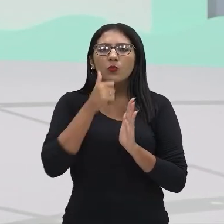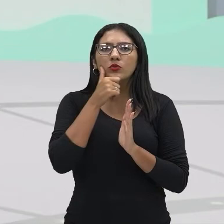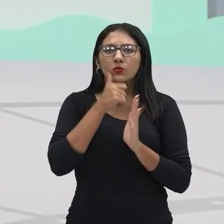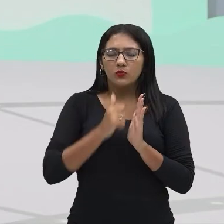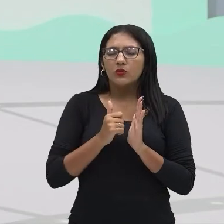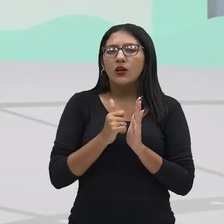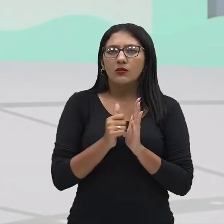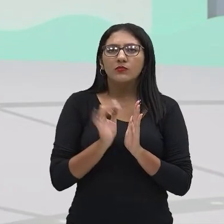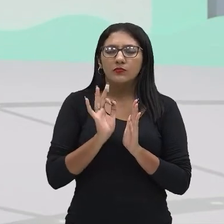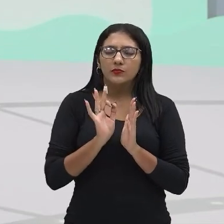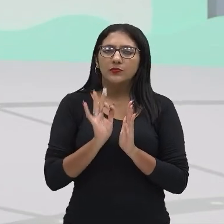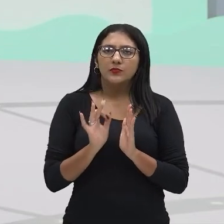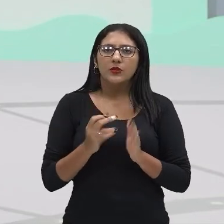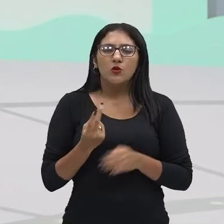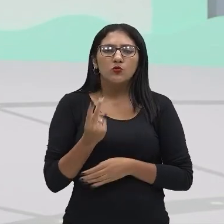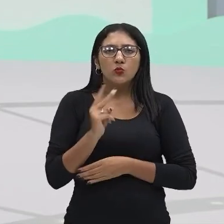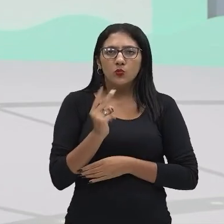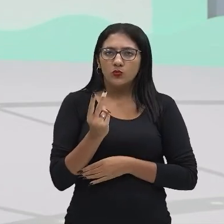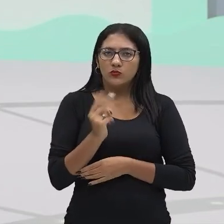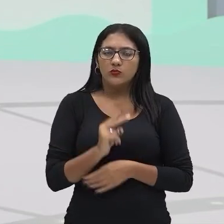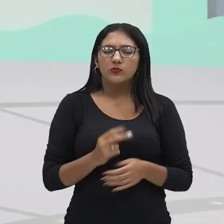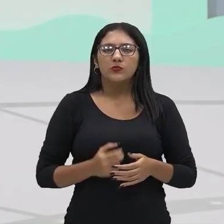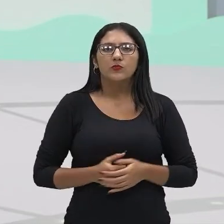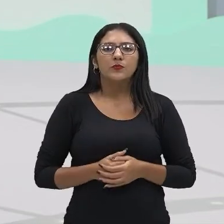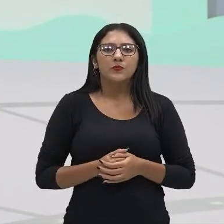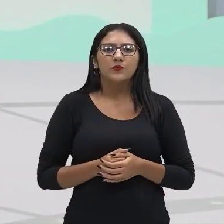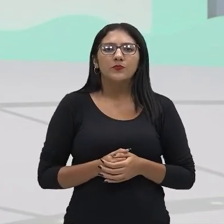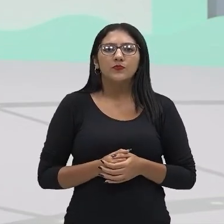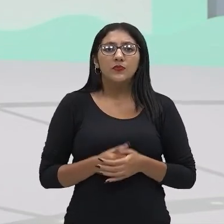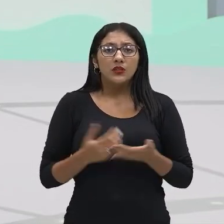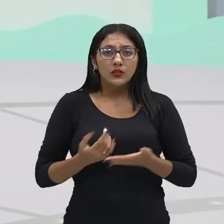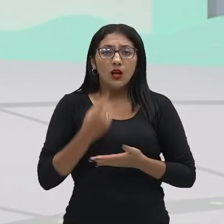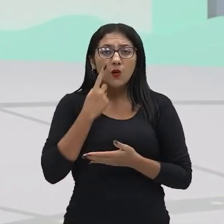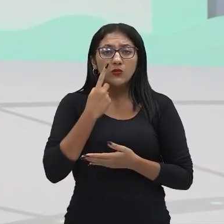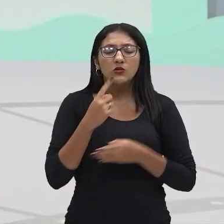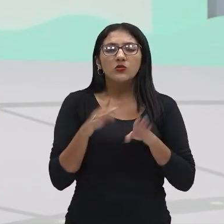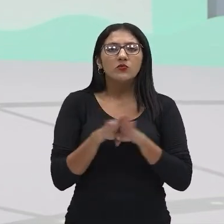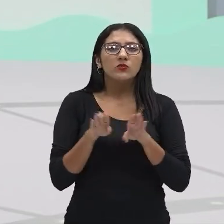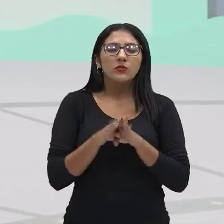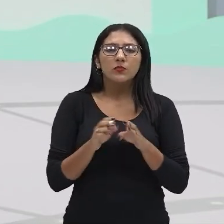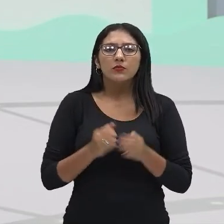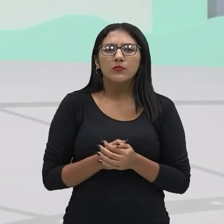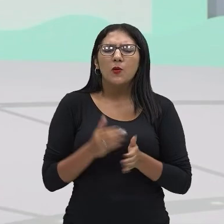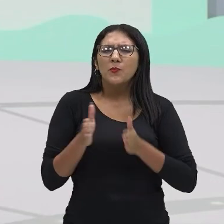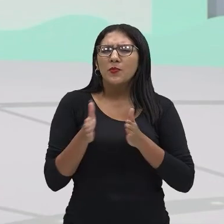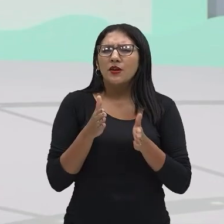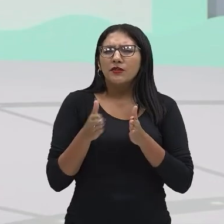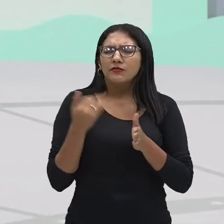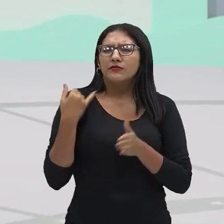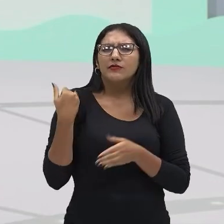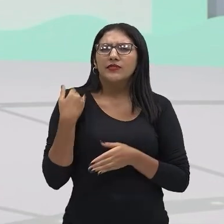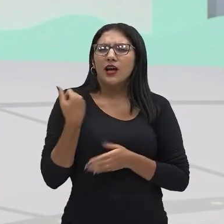e os testículos. Gente, a gente falou também sobre puberdade, porque é